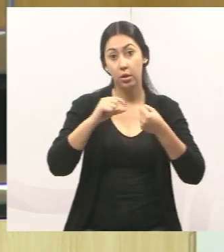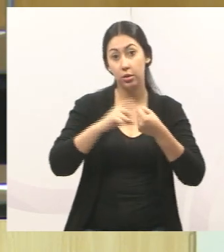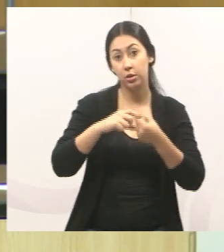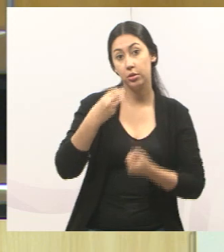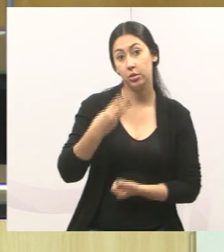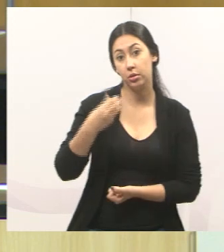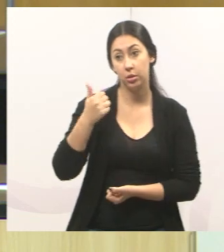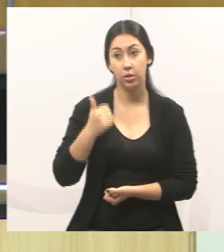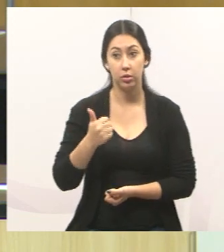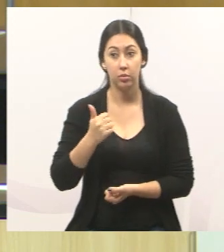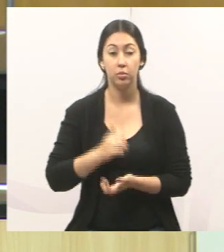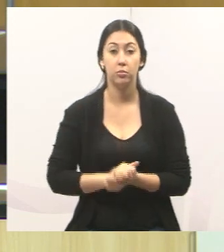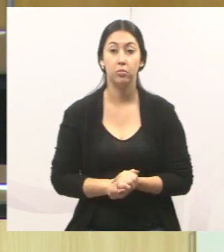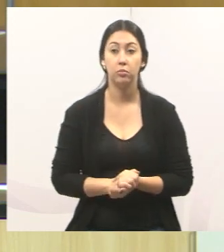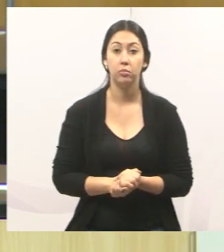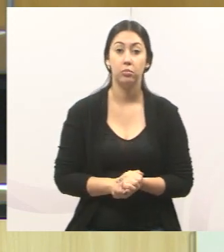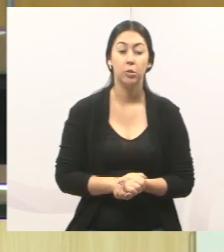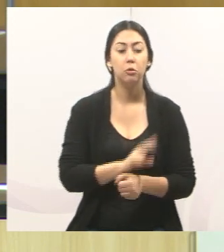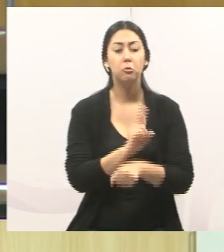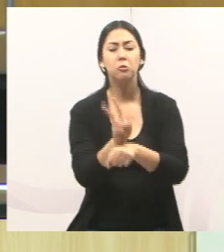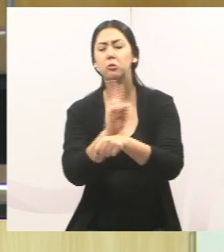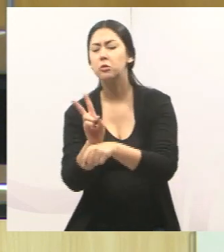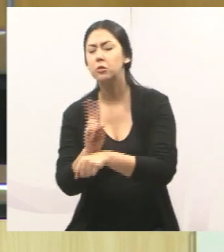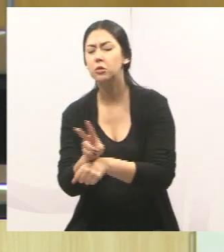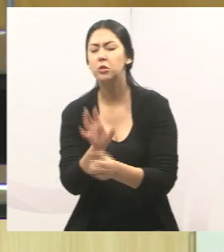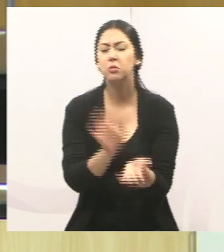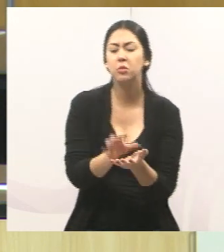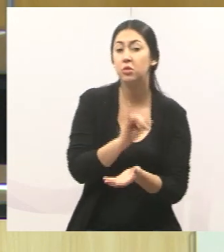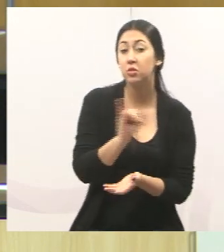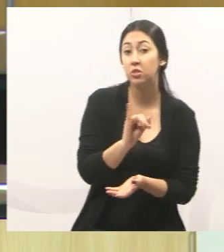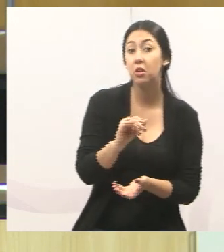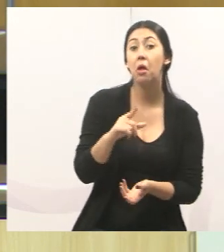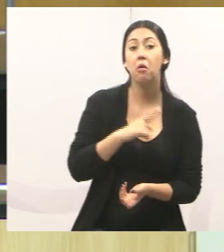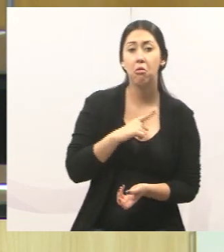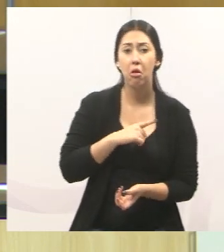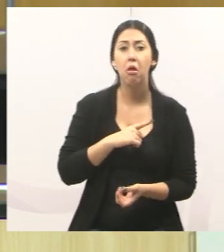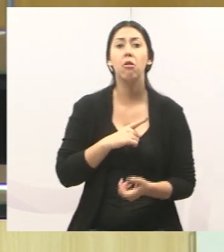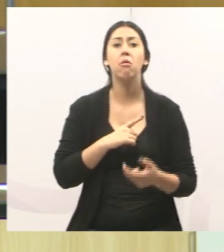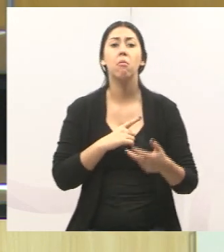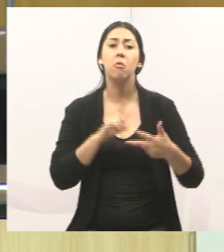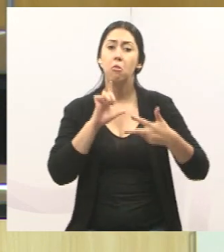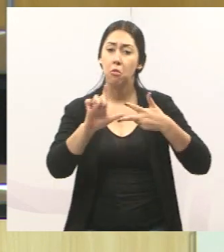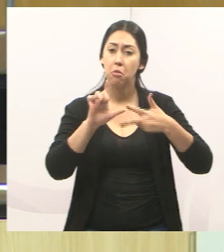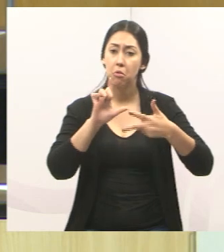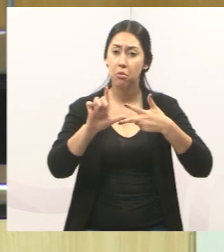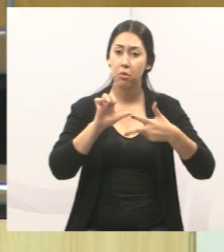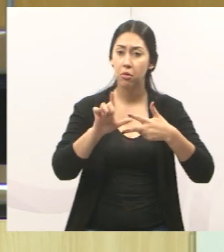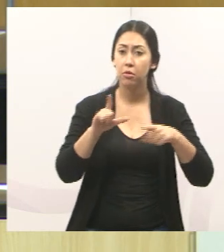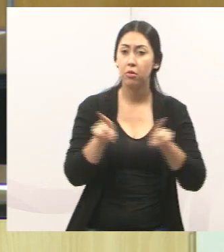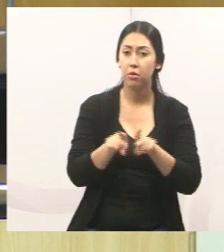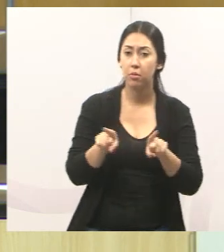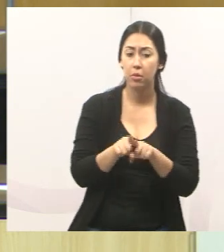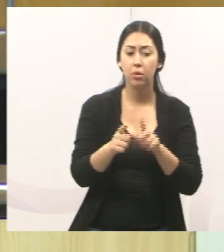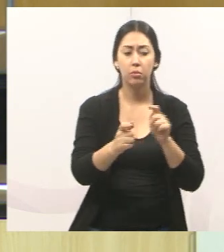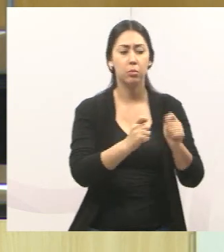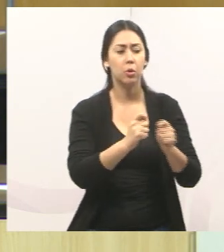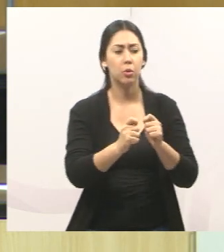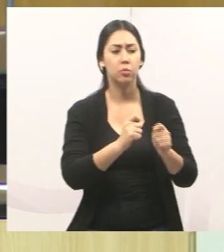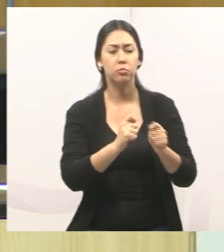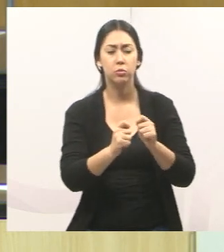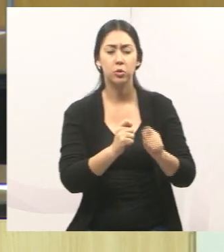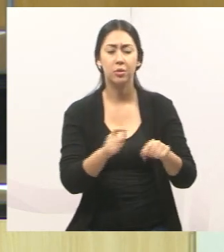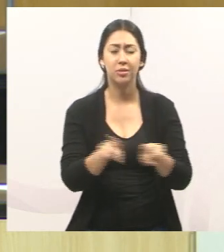A fiscalização do município será exercida pelo Poder Legislativo Municipal, mediante controle externo e